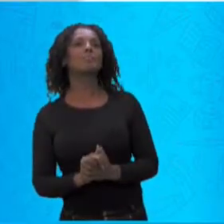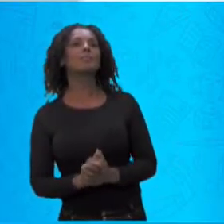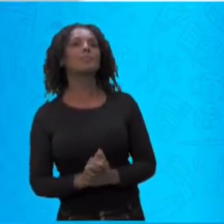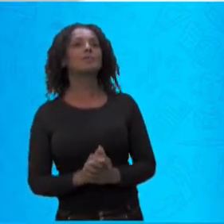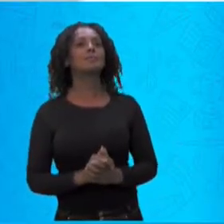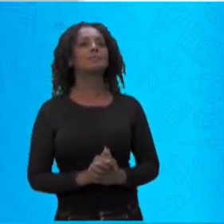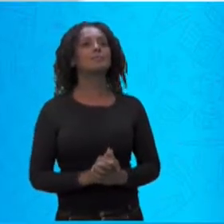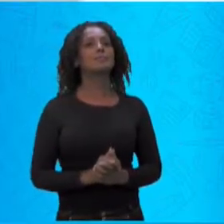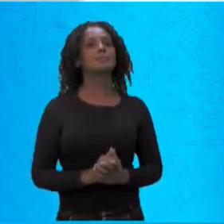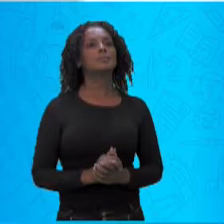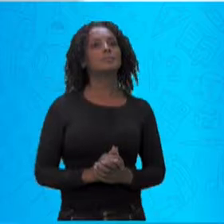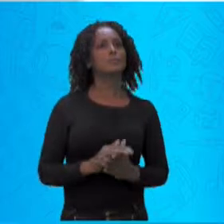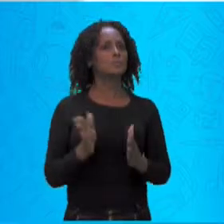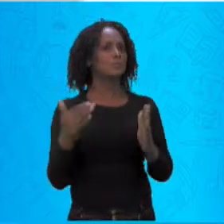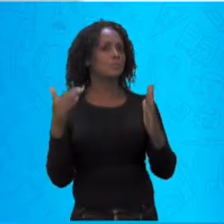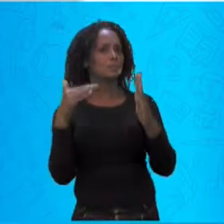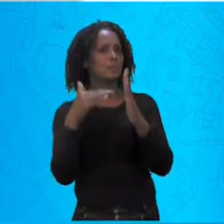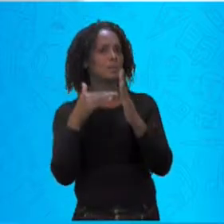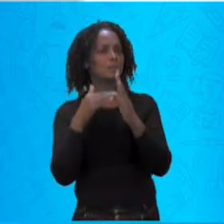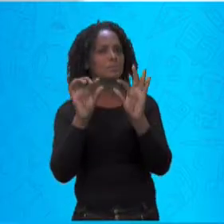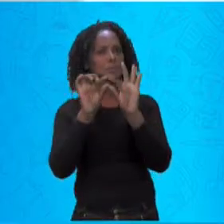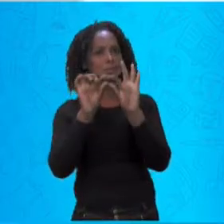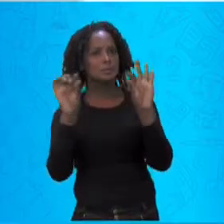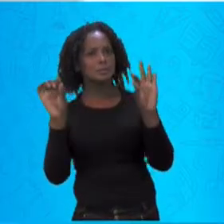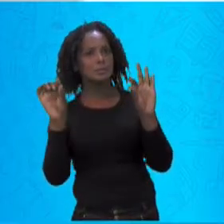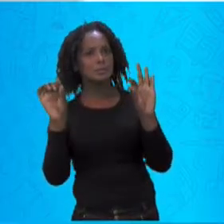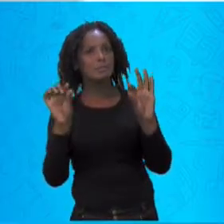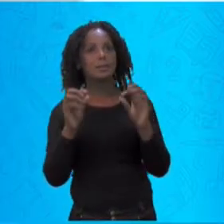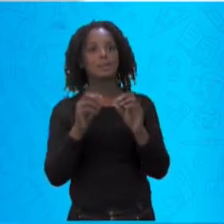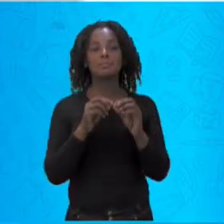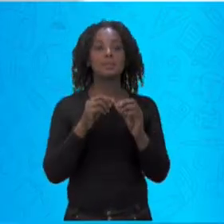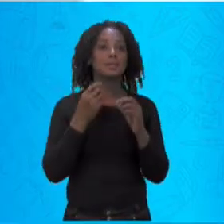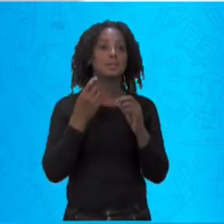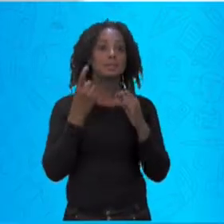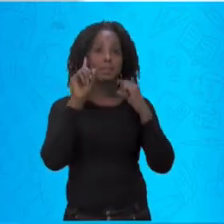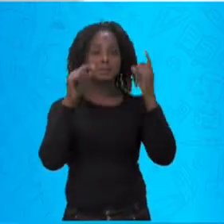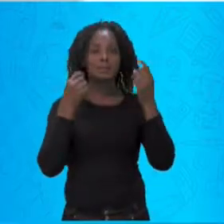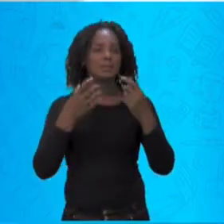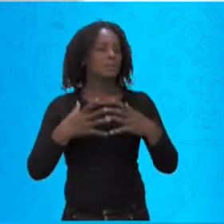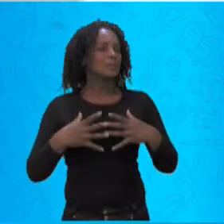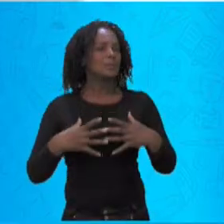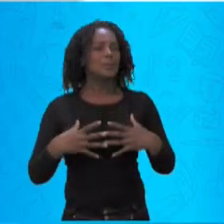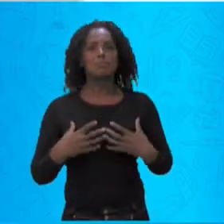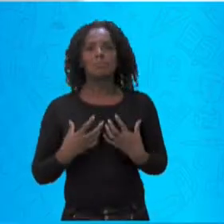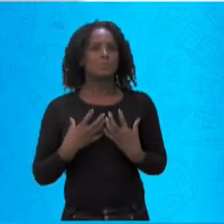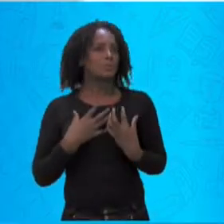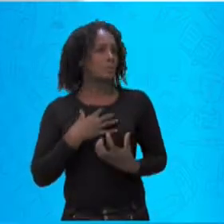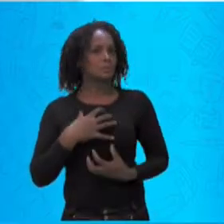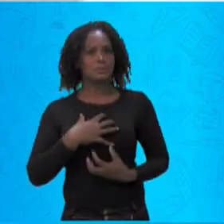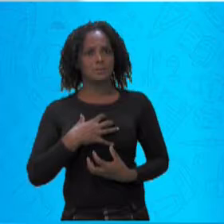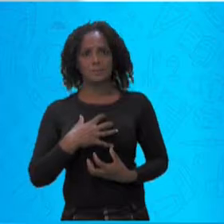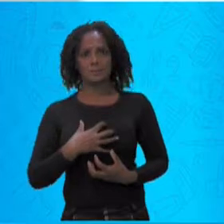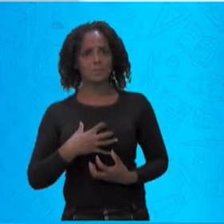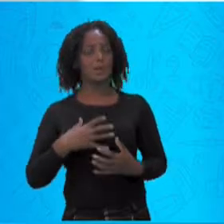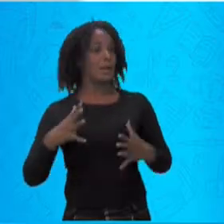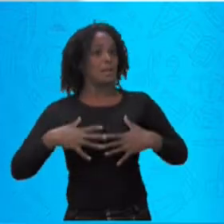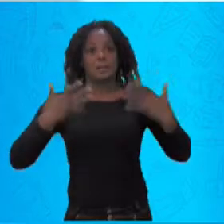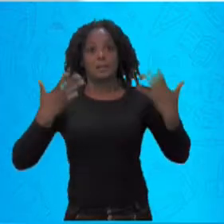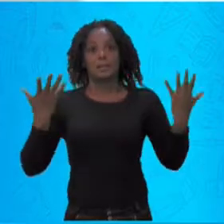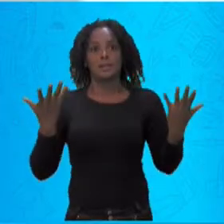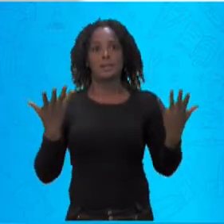exclamação. Ele é usado no final das frases para expressar emoções.